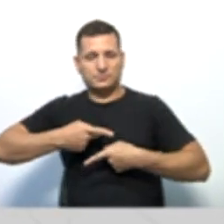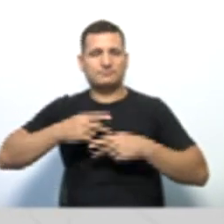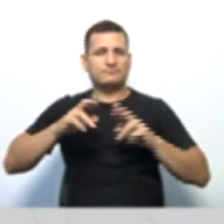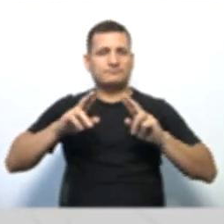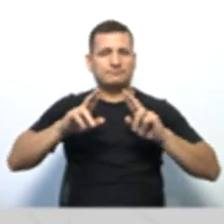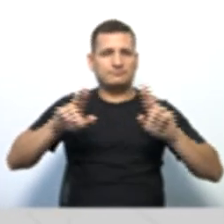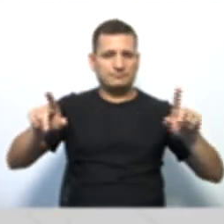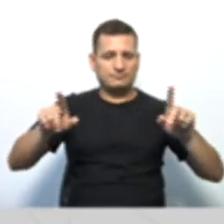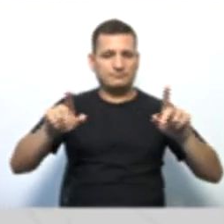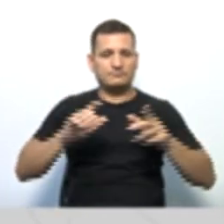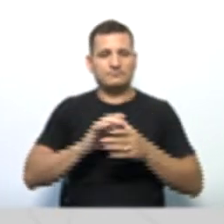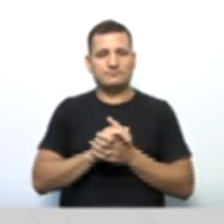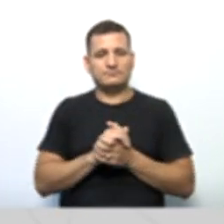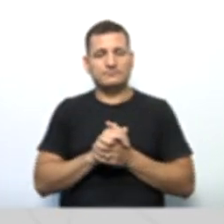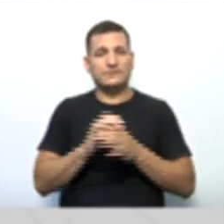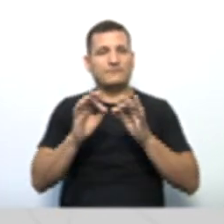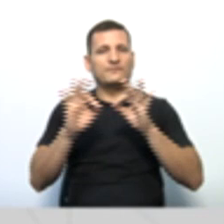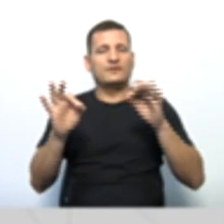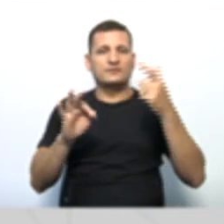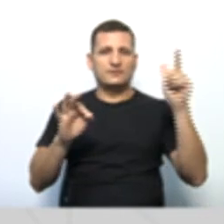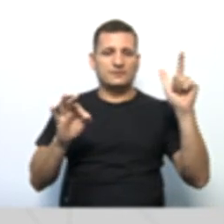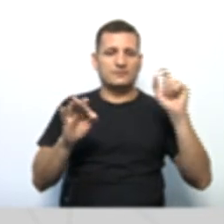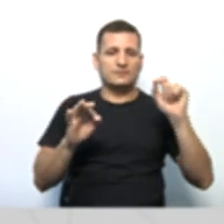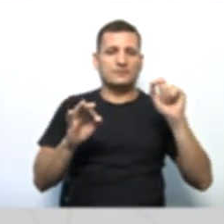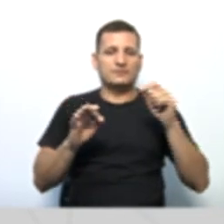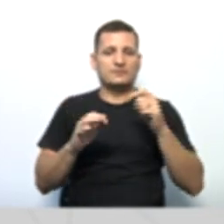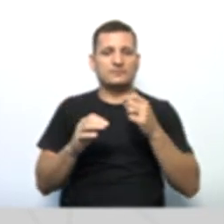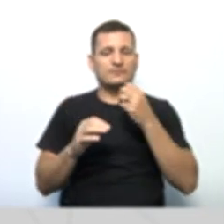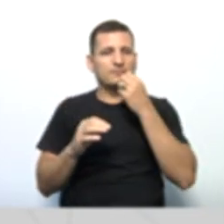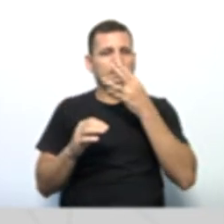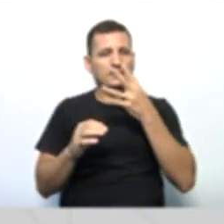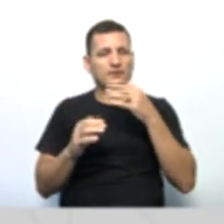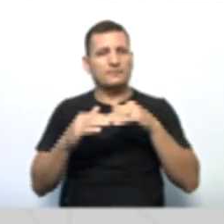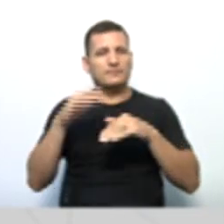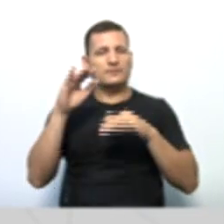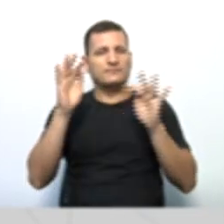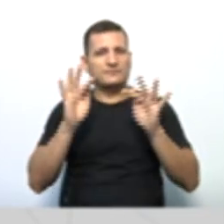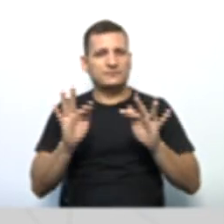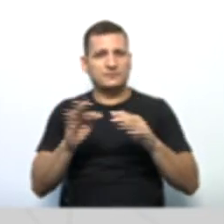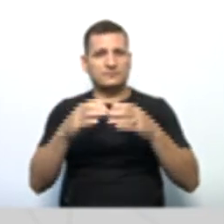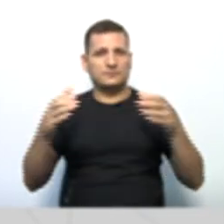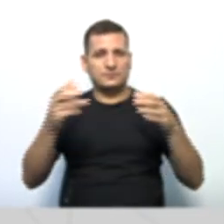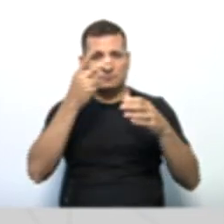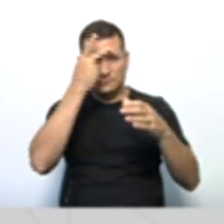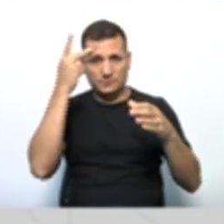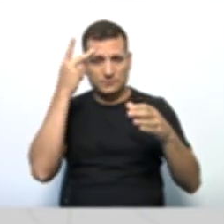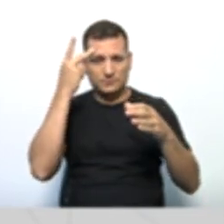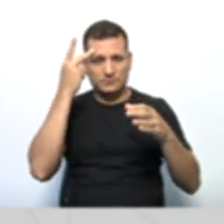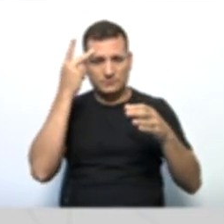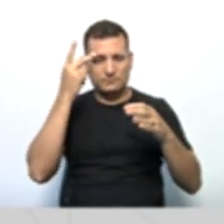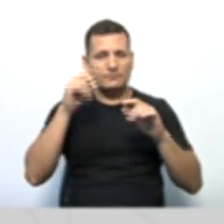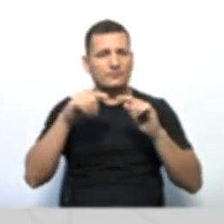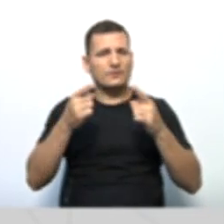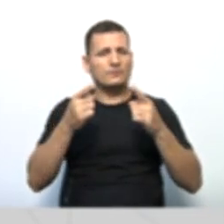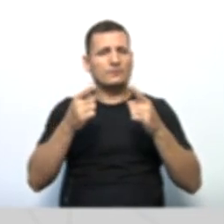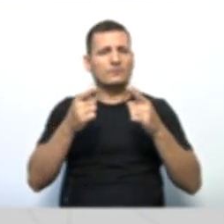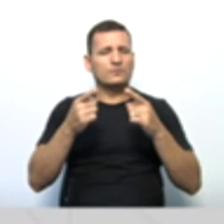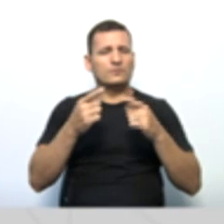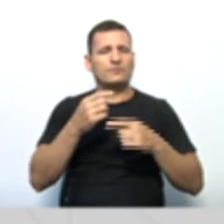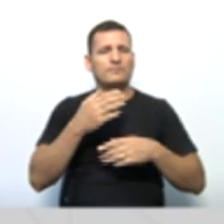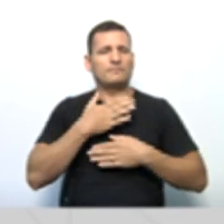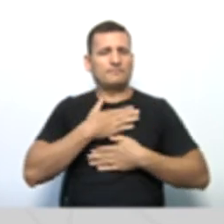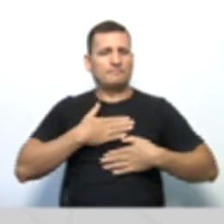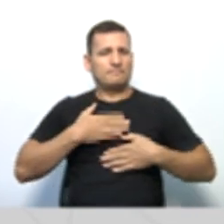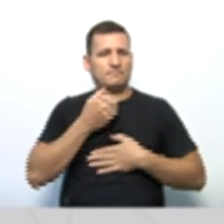desdobramento da frase anterior, que dizia que o bem é a máxima felicidade para a maior quantidade de pessoas. Então, o bem-estar do indivíduo não pode nunca prejudicar o bem-estar